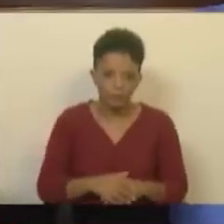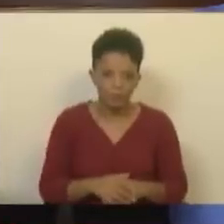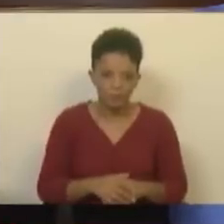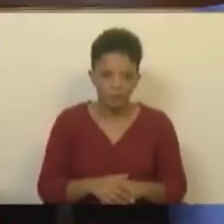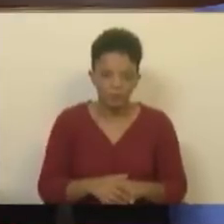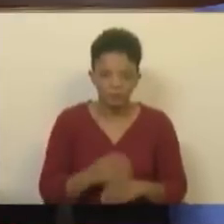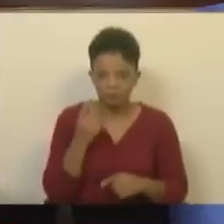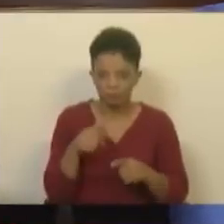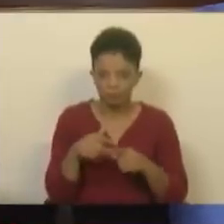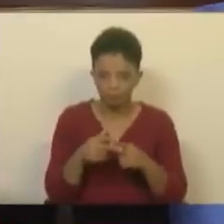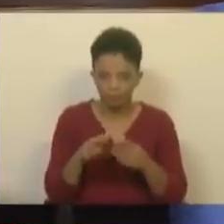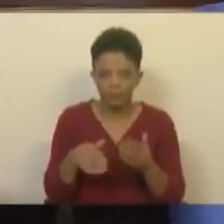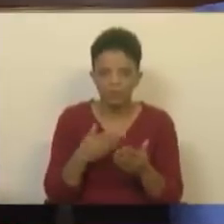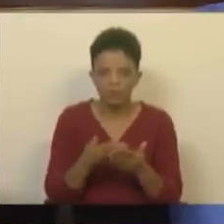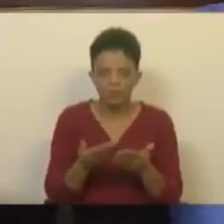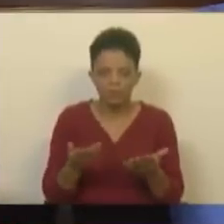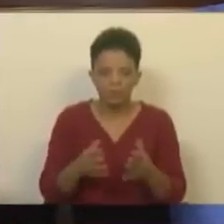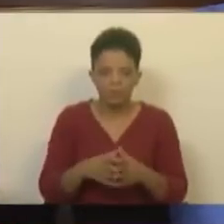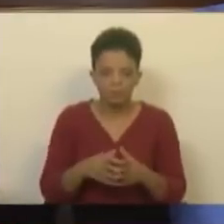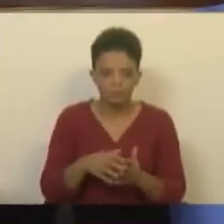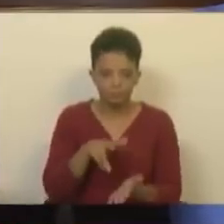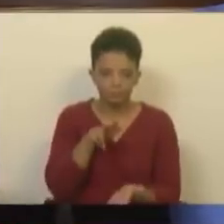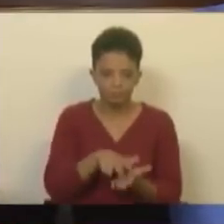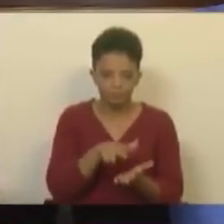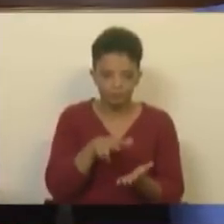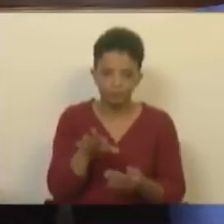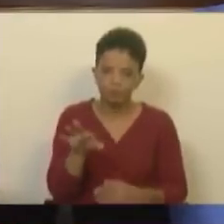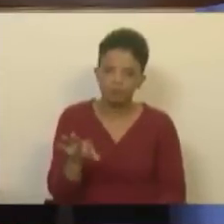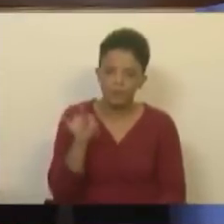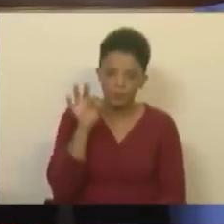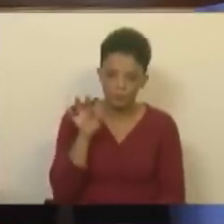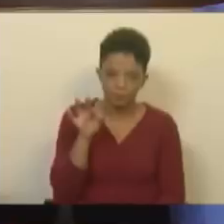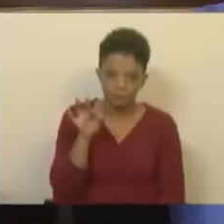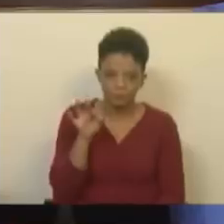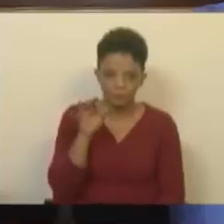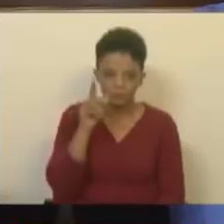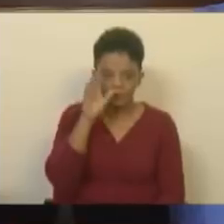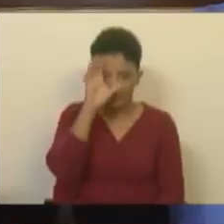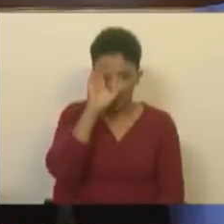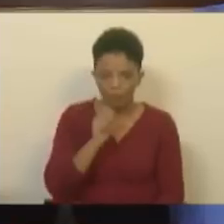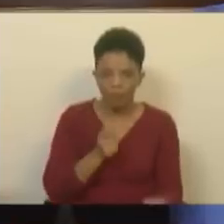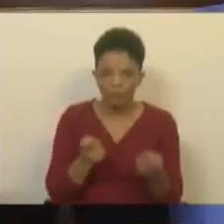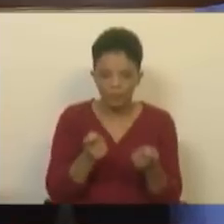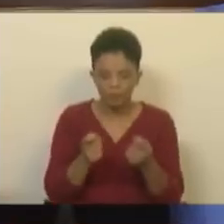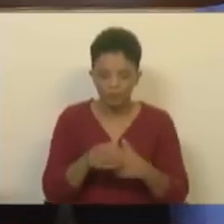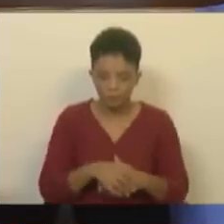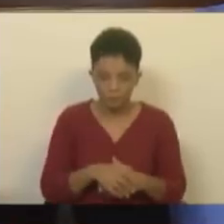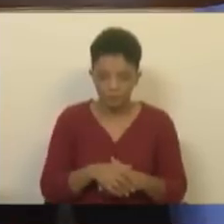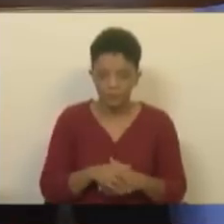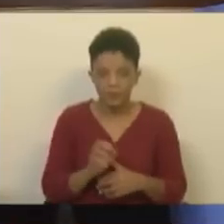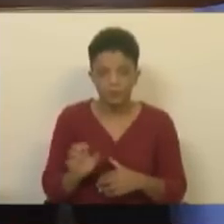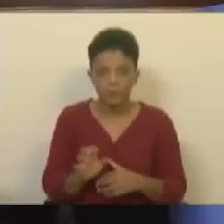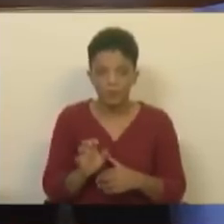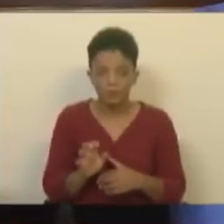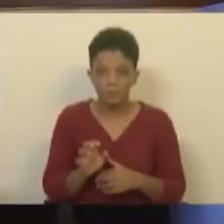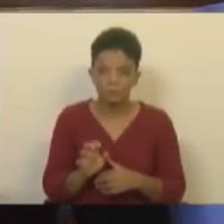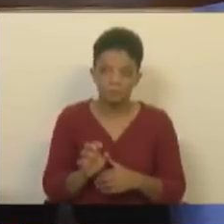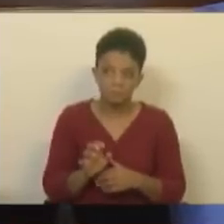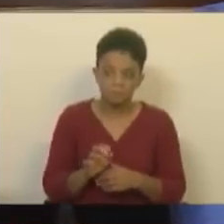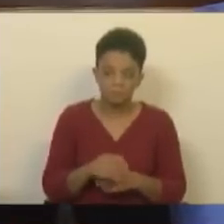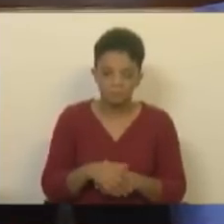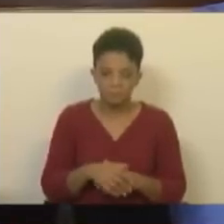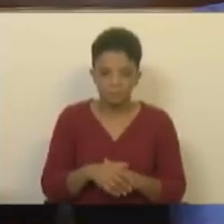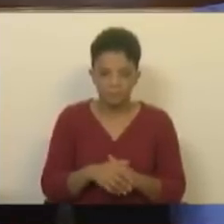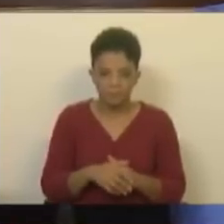instrumento que permitisse validar a nomeação de governantes feudo de uma forma que